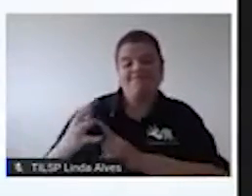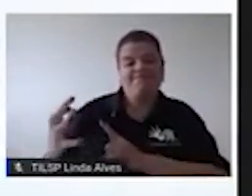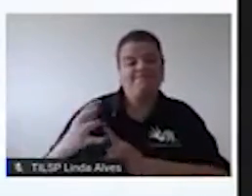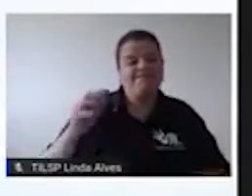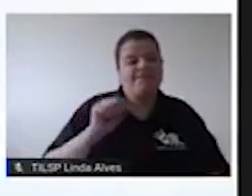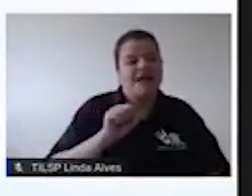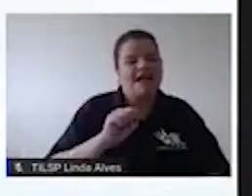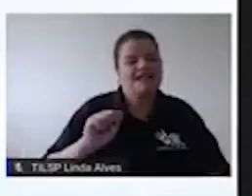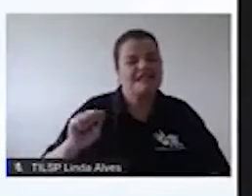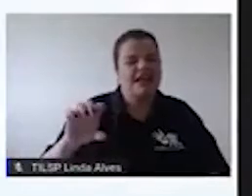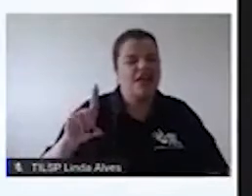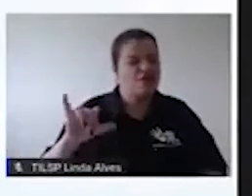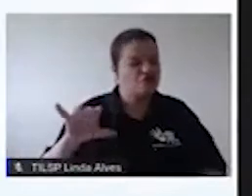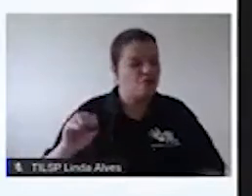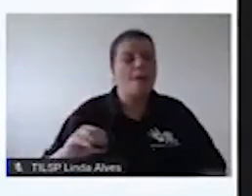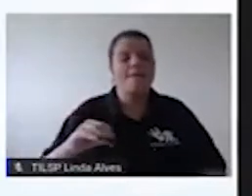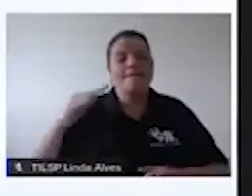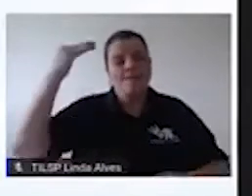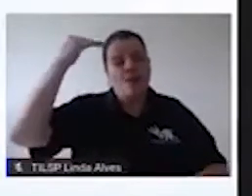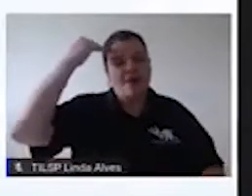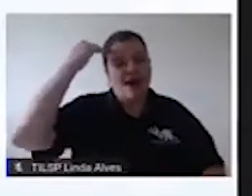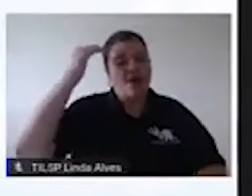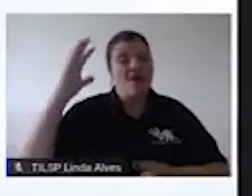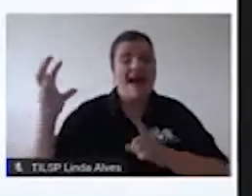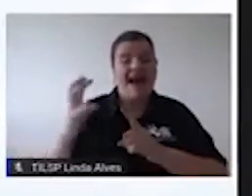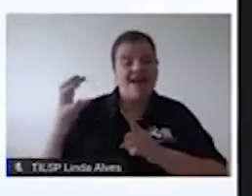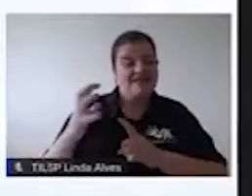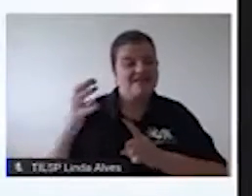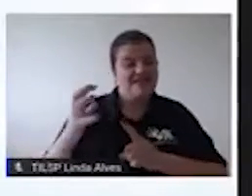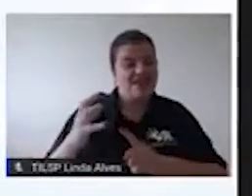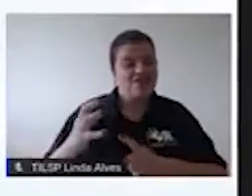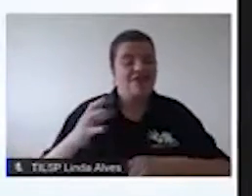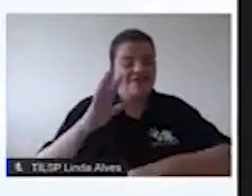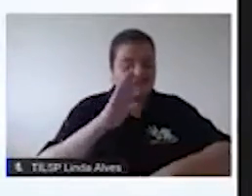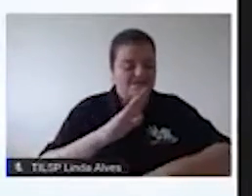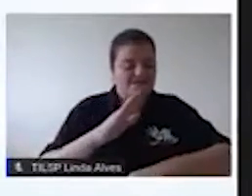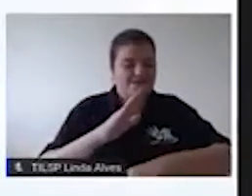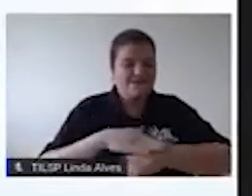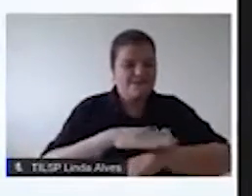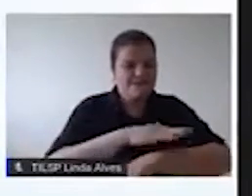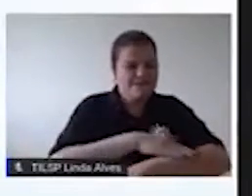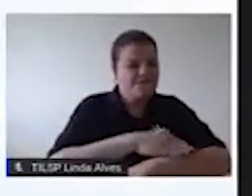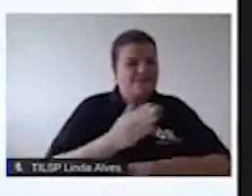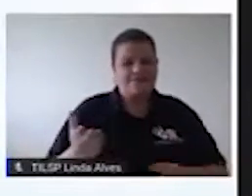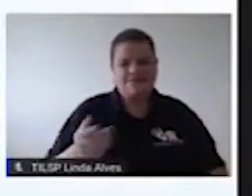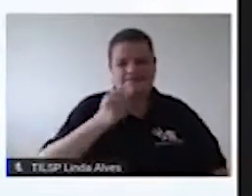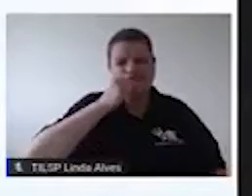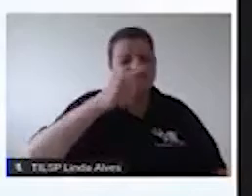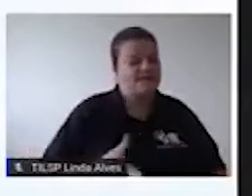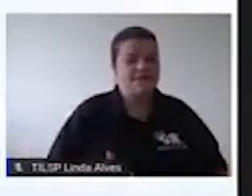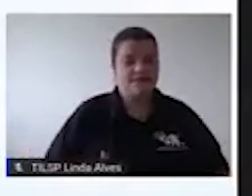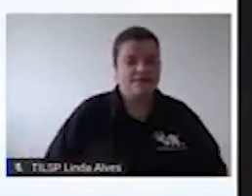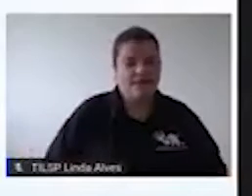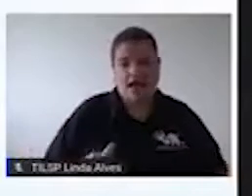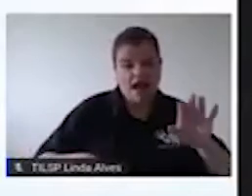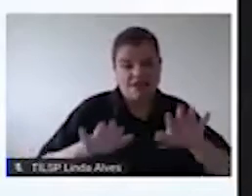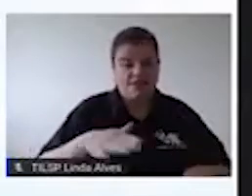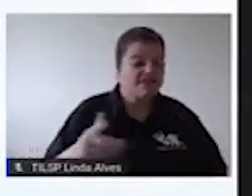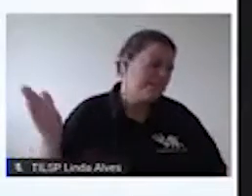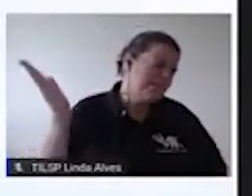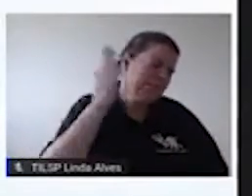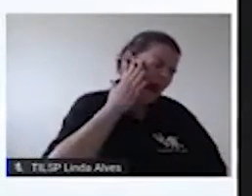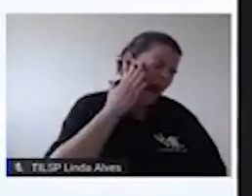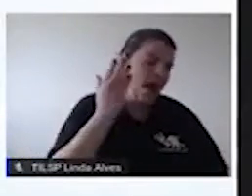E assédio moral, assédio sexual é uma violência Sim. tão grave quanto você tomar um tapa,